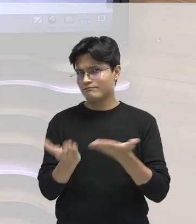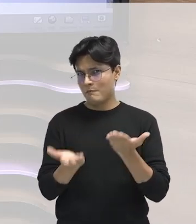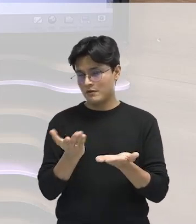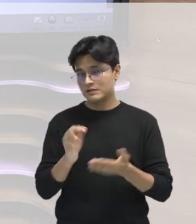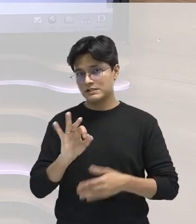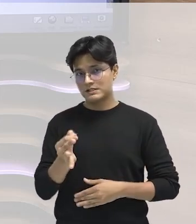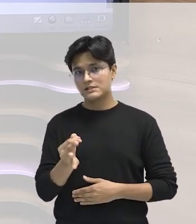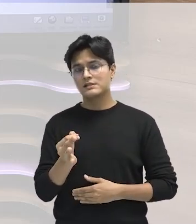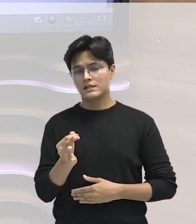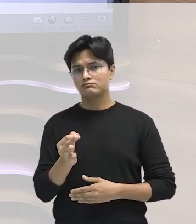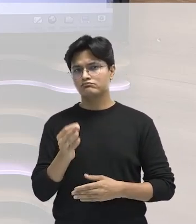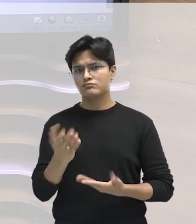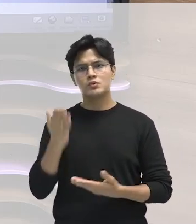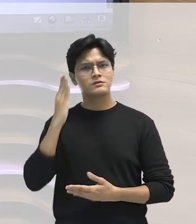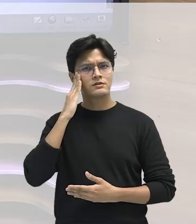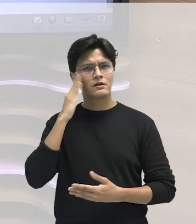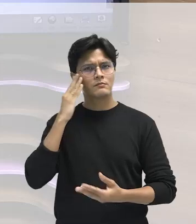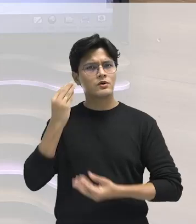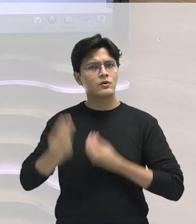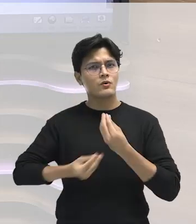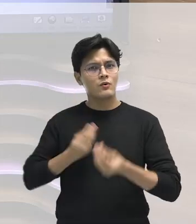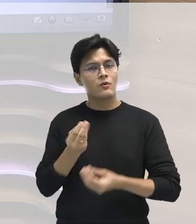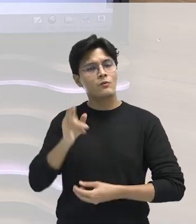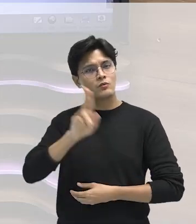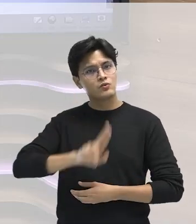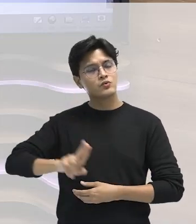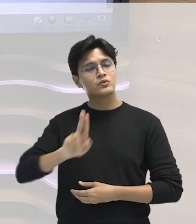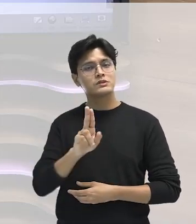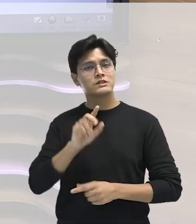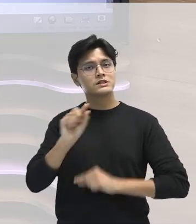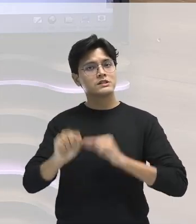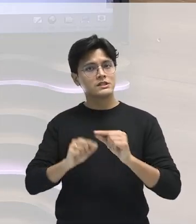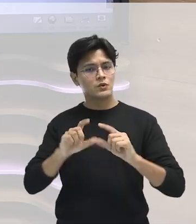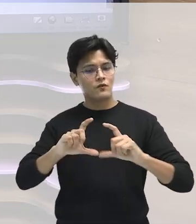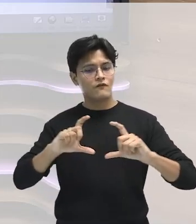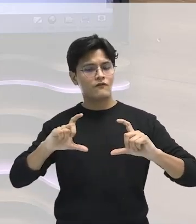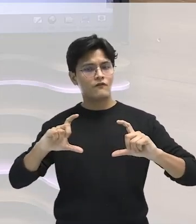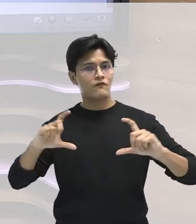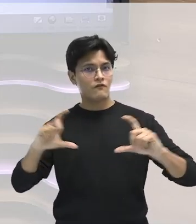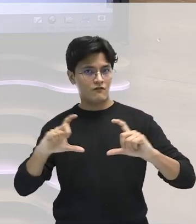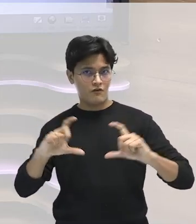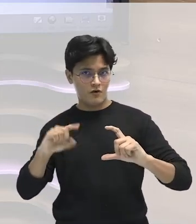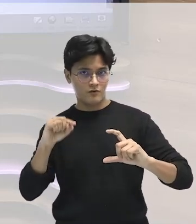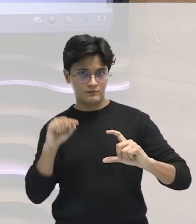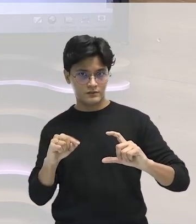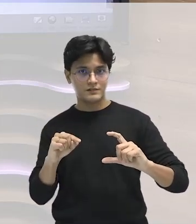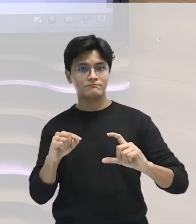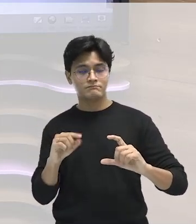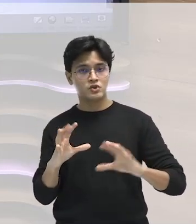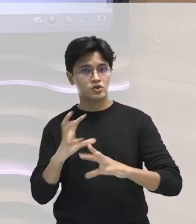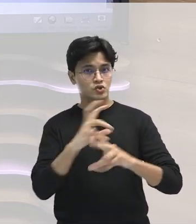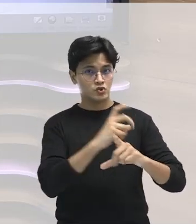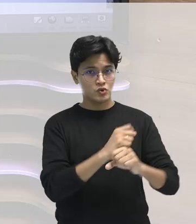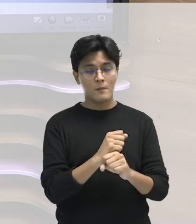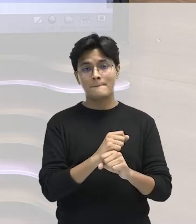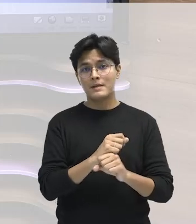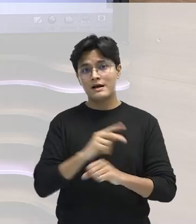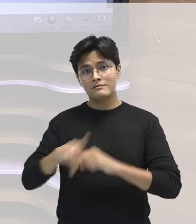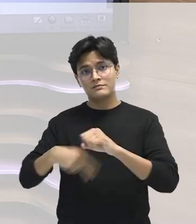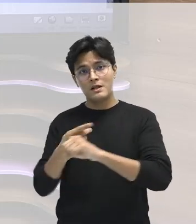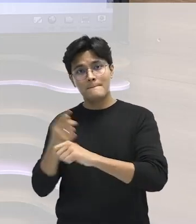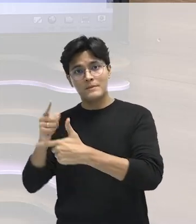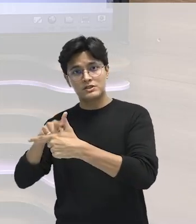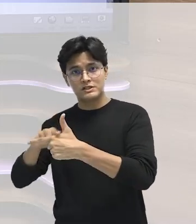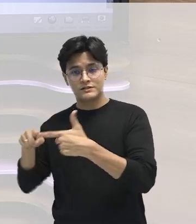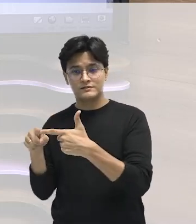obtido justamente através dessa fórmula aqui, do somatório e em seguida a divisão. Vejo que nesse caso eu tenho um